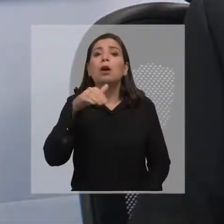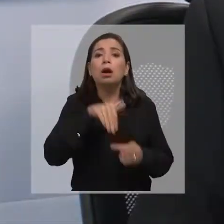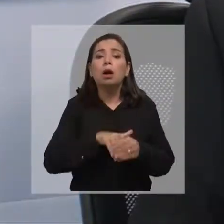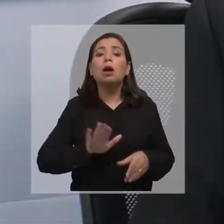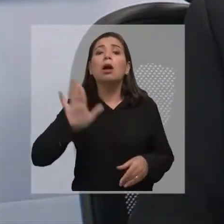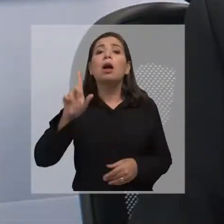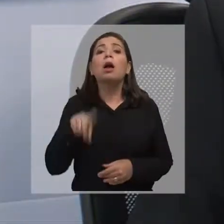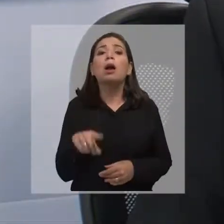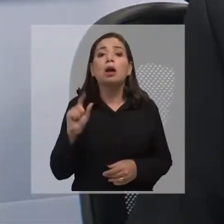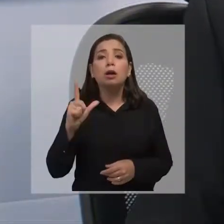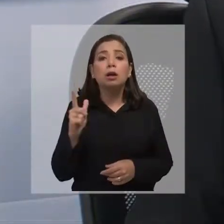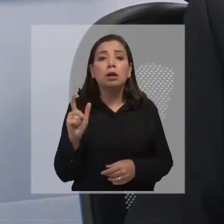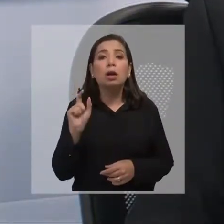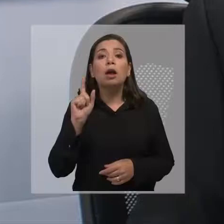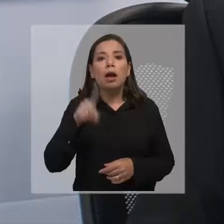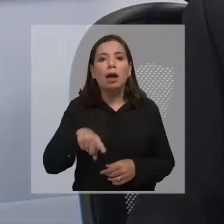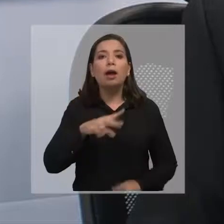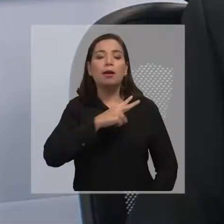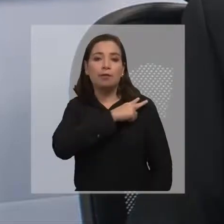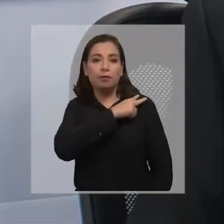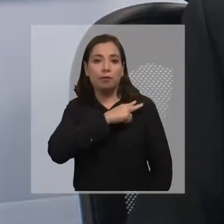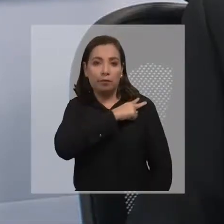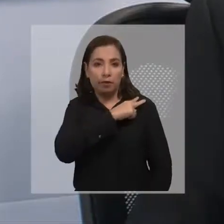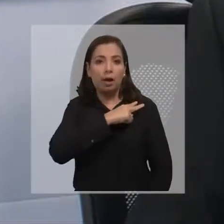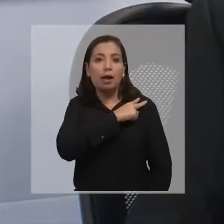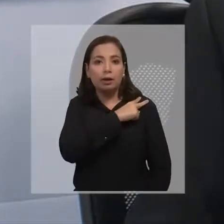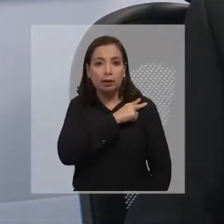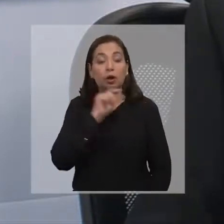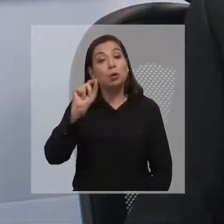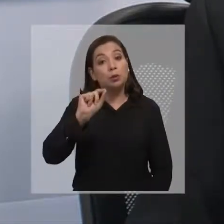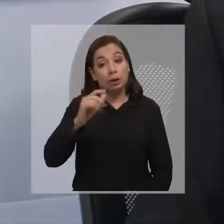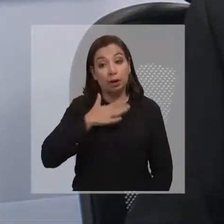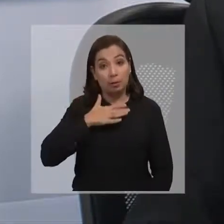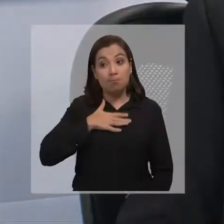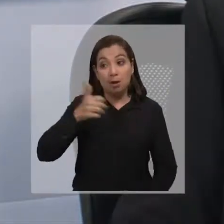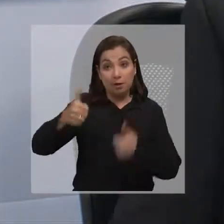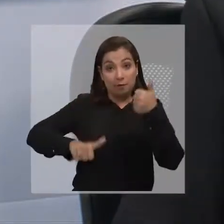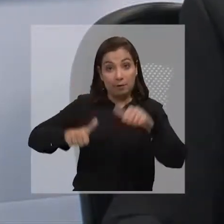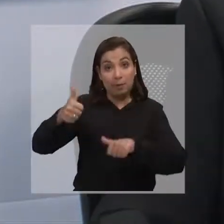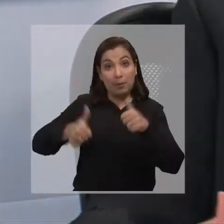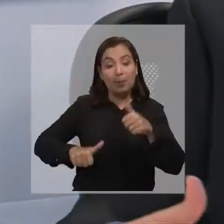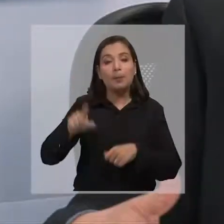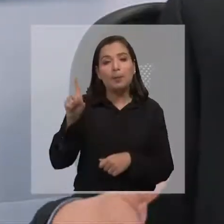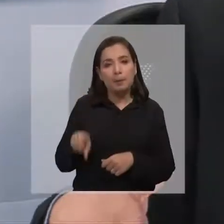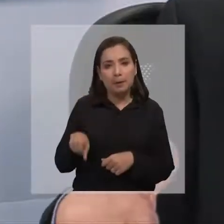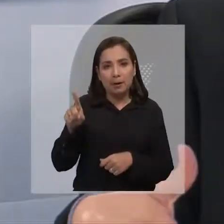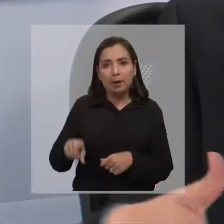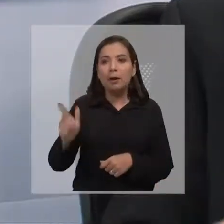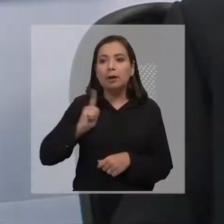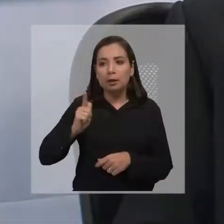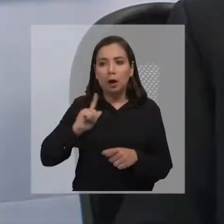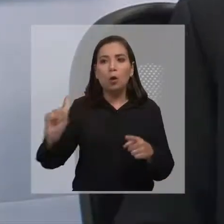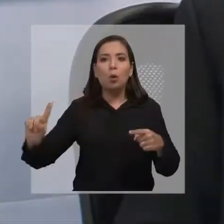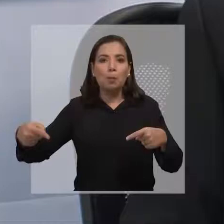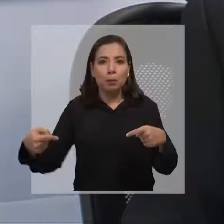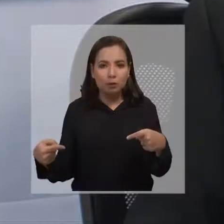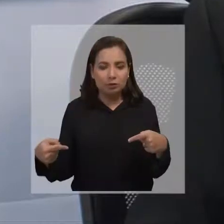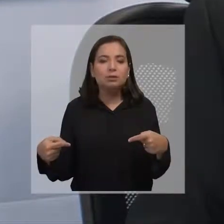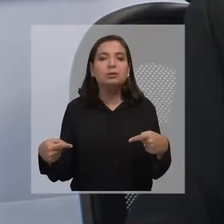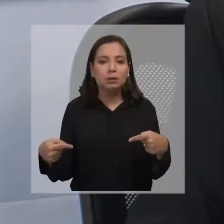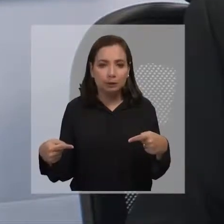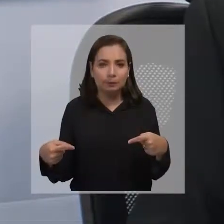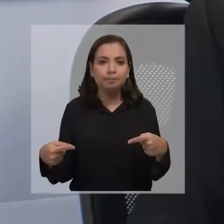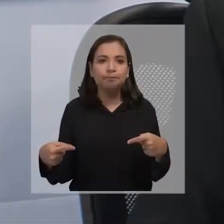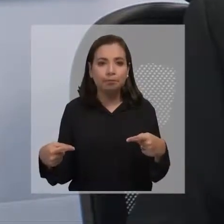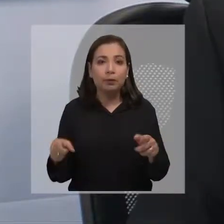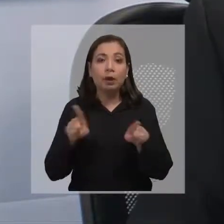candidatura do capitão Wagner, que, na minha avaliação, é o candidato que vai unificar as oposições. E,